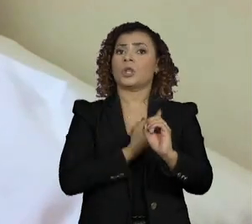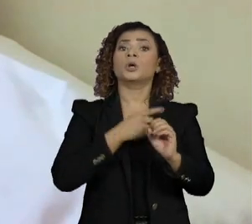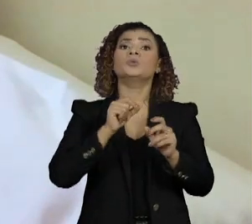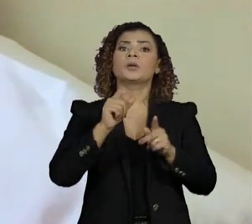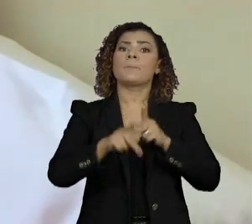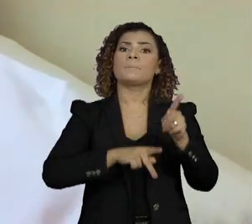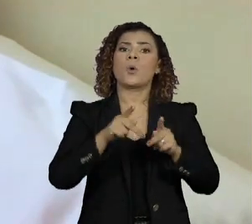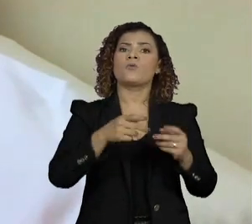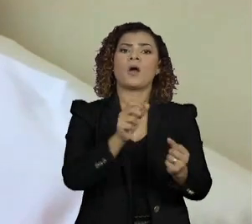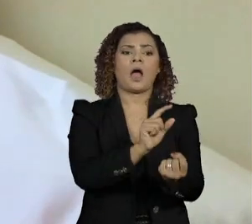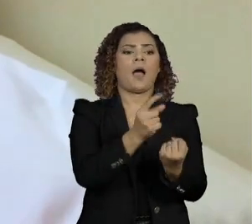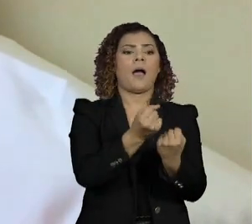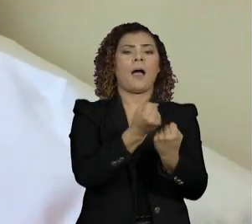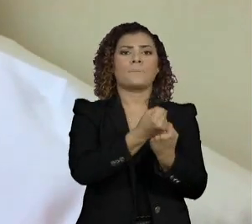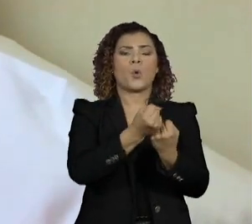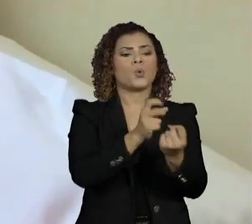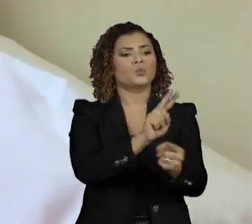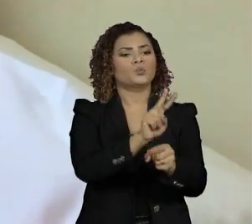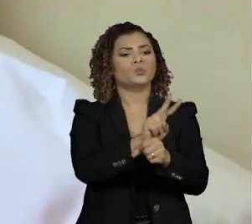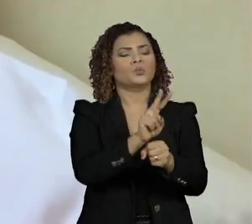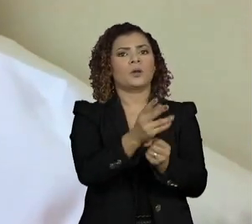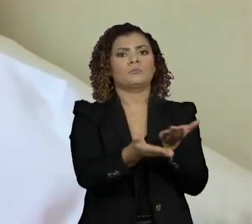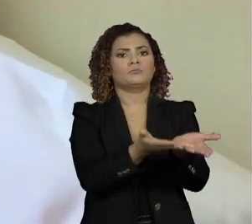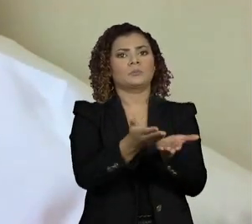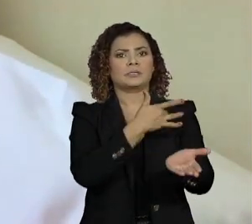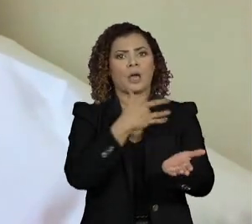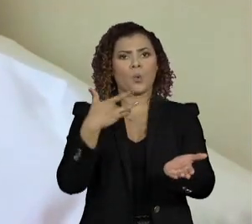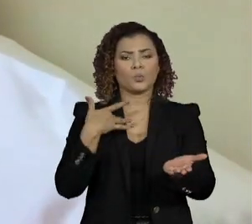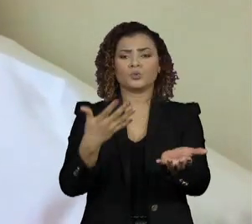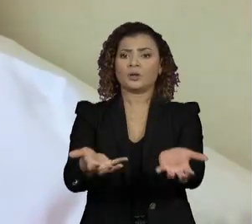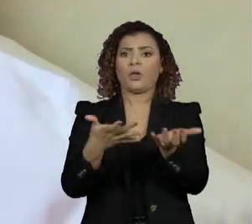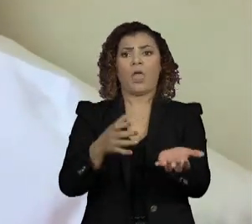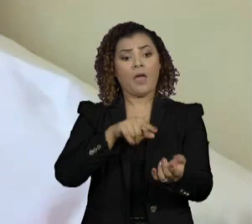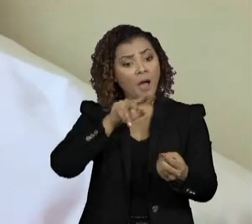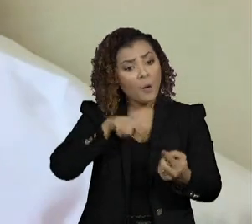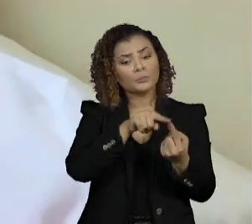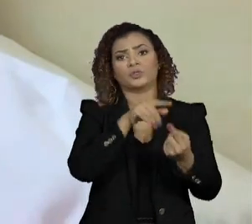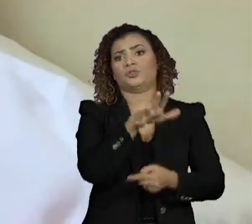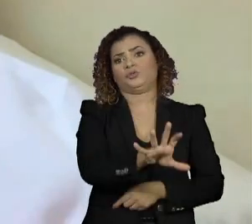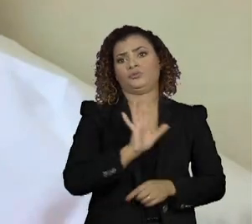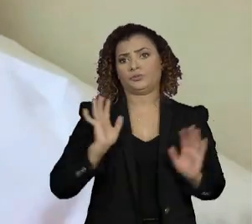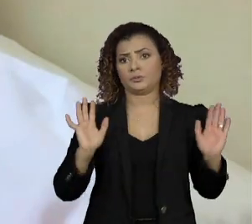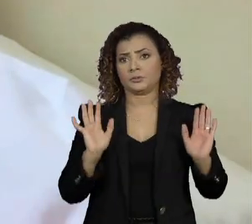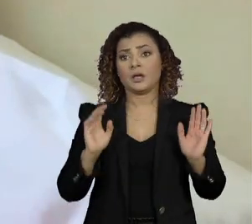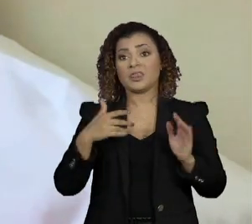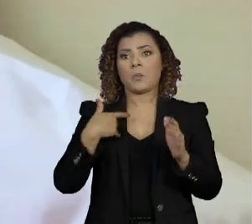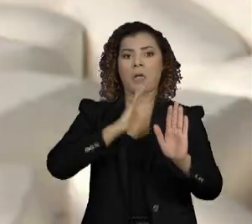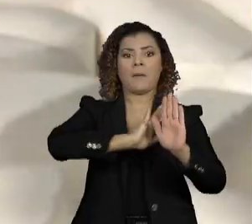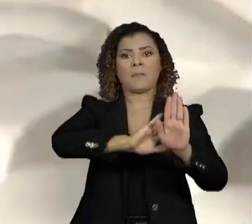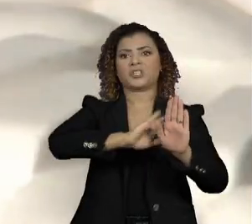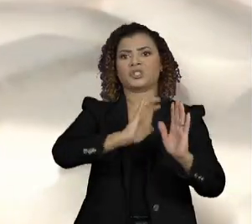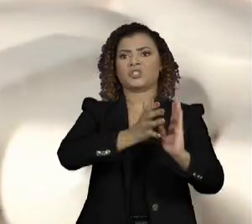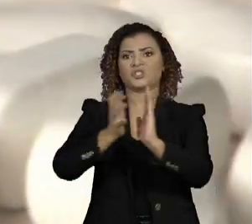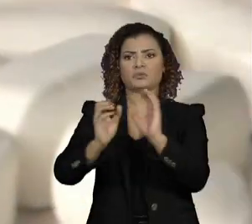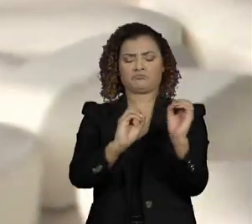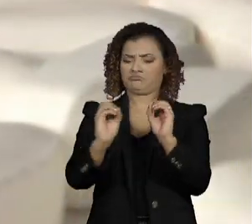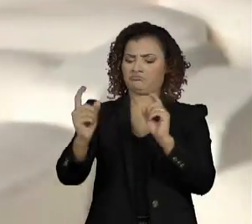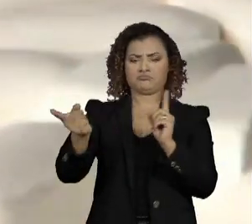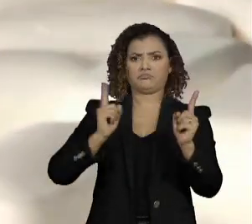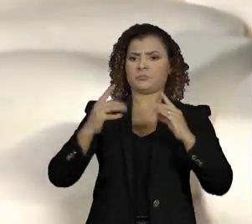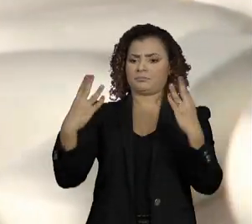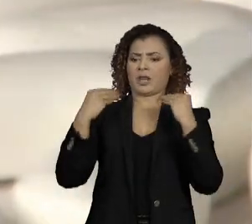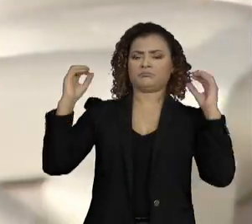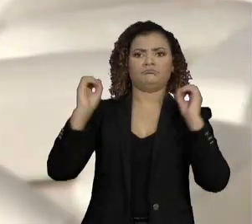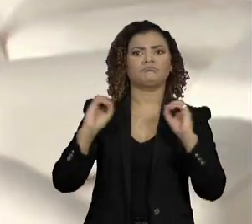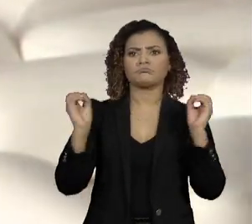boa assistência médica, da boa assistência ao paciente e à população de um modo geral. Entre a ciência e a